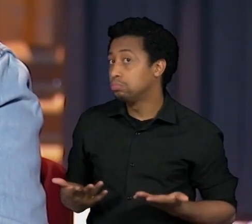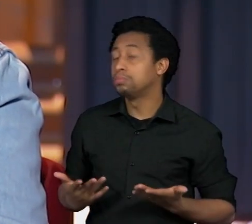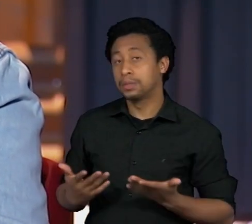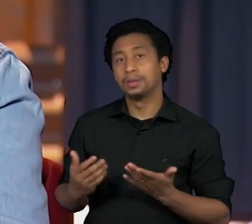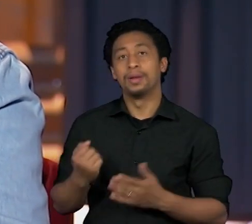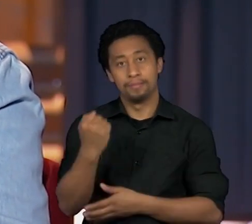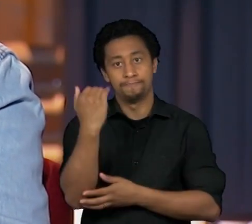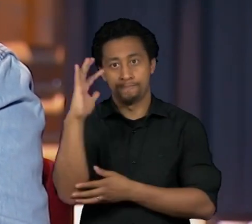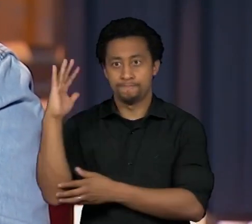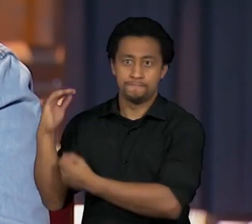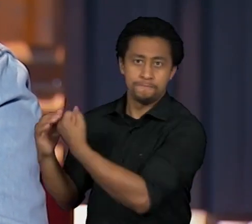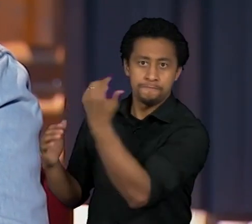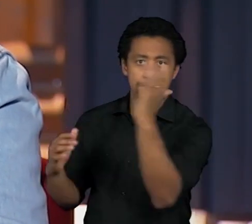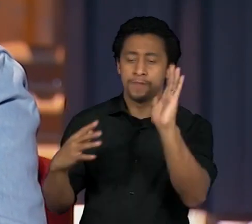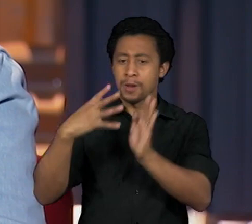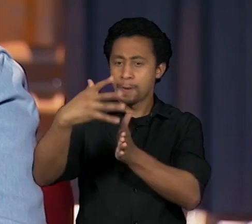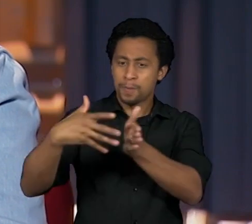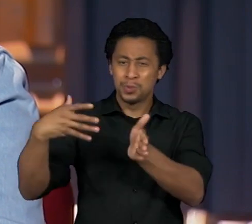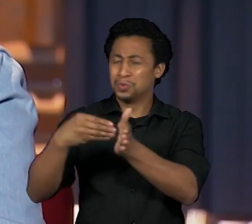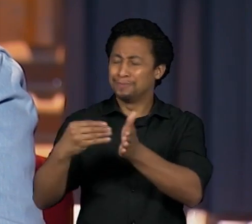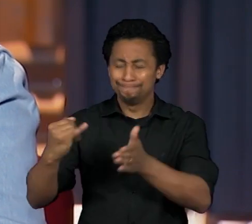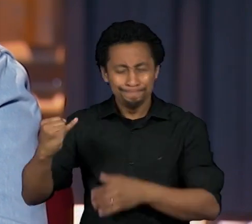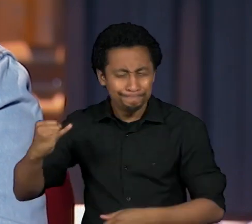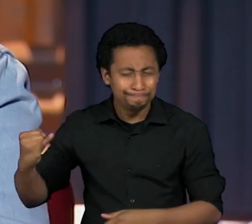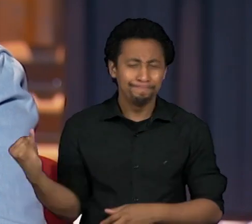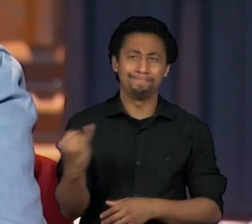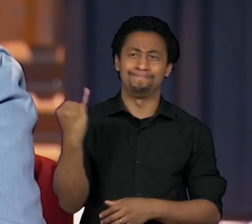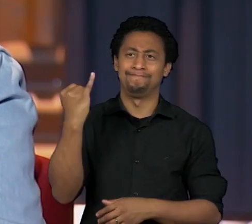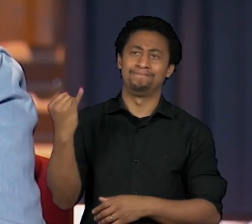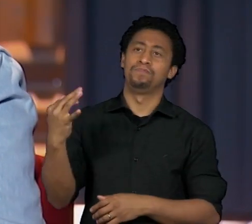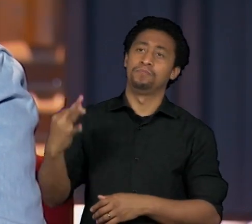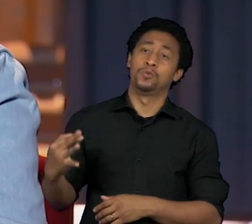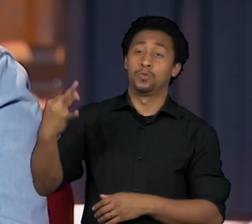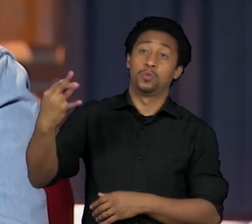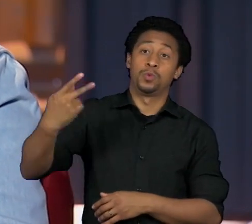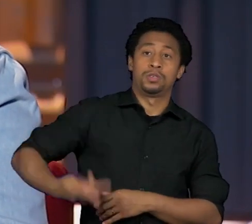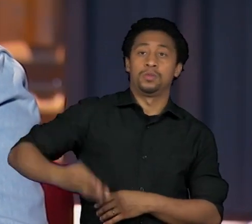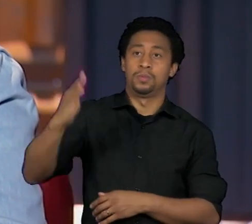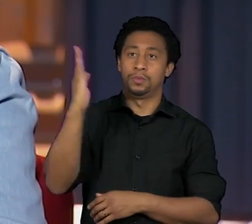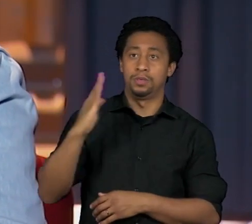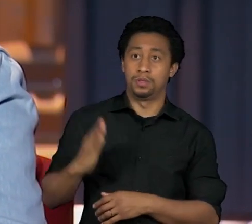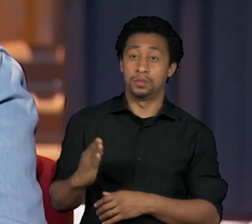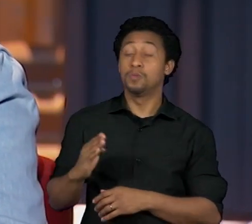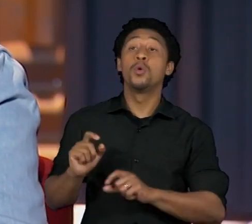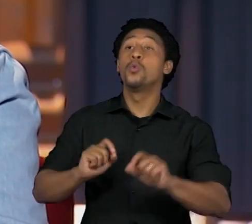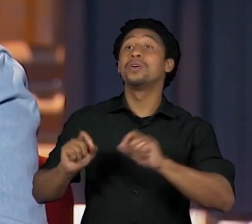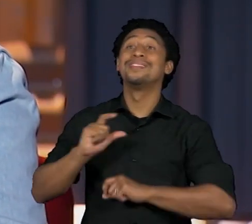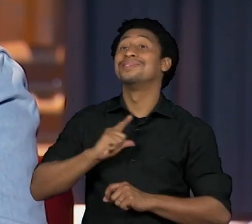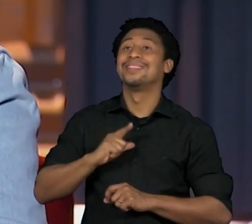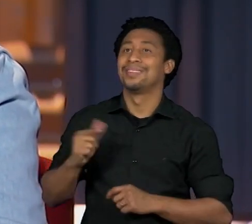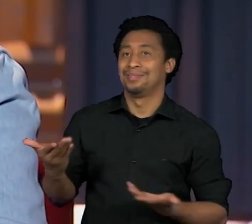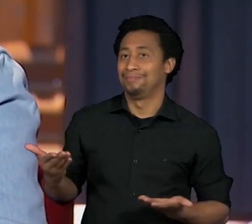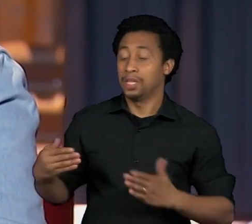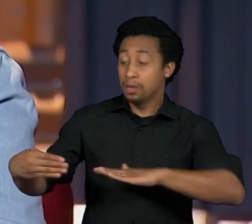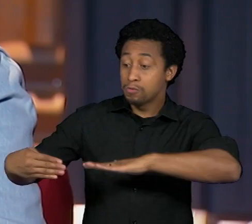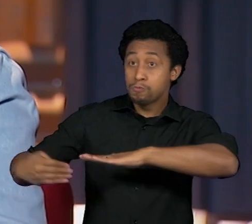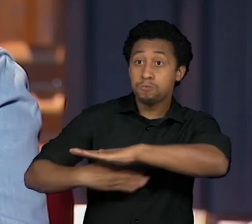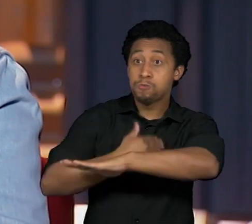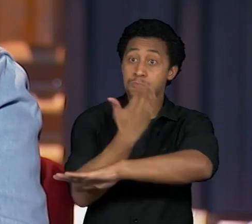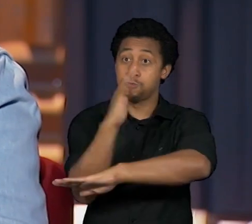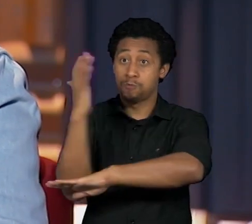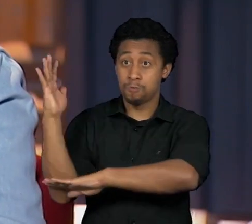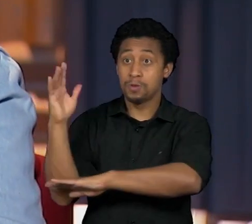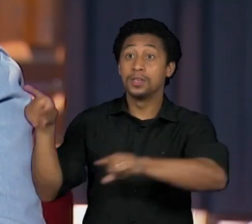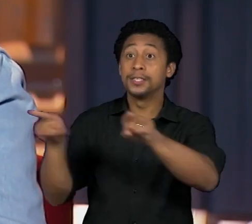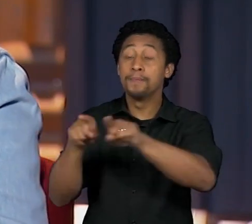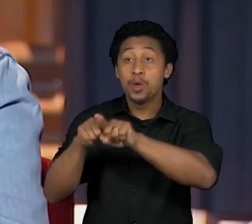Amazônia, ela é de profunda importância para o nosso futuro, mas a riqueza da Amazônia é a biodiversidade e a diversidade cultural. A gente precisa da